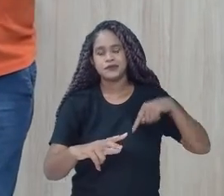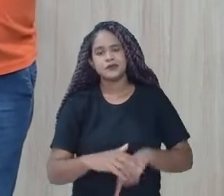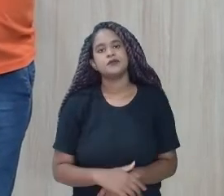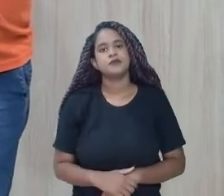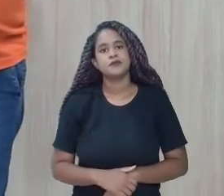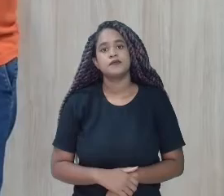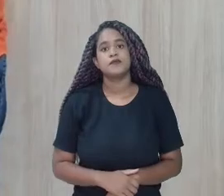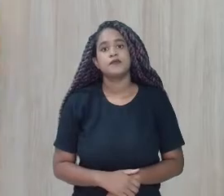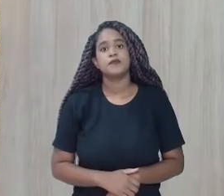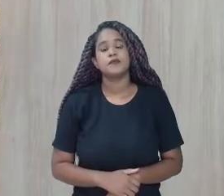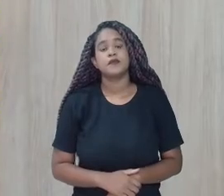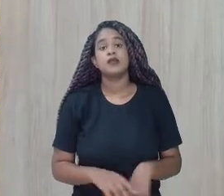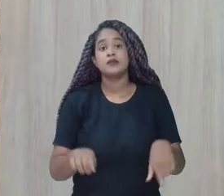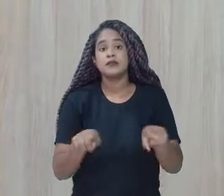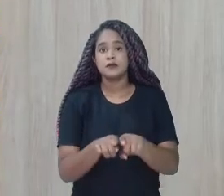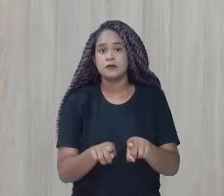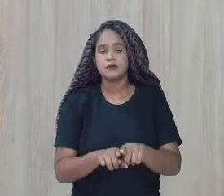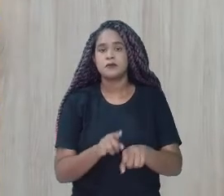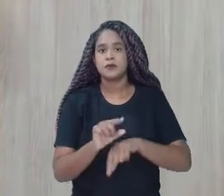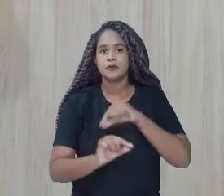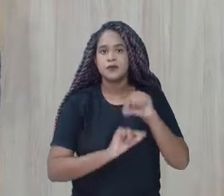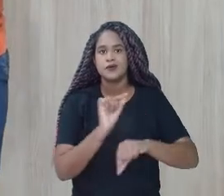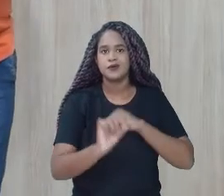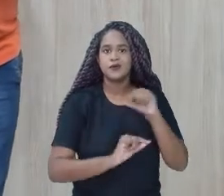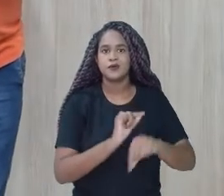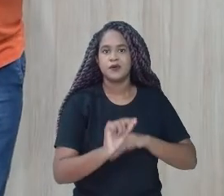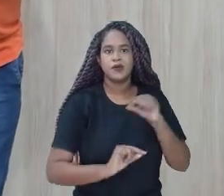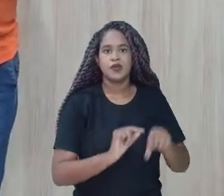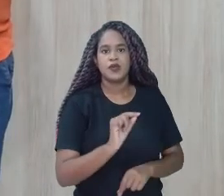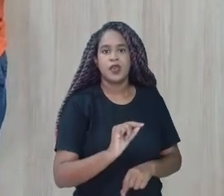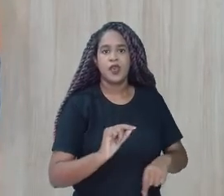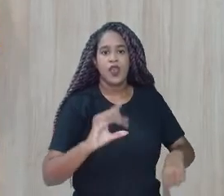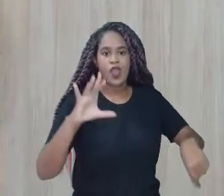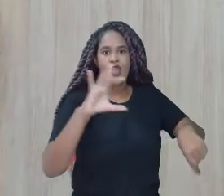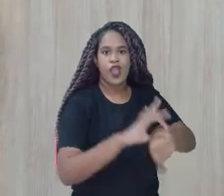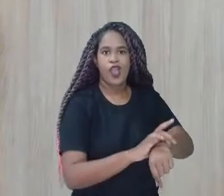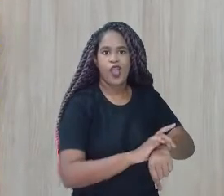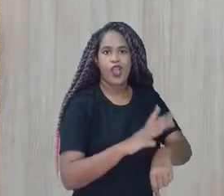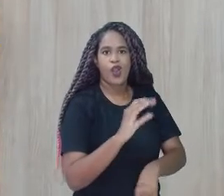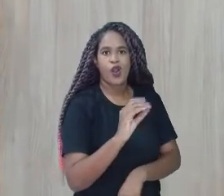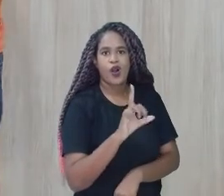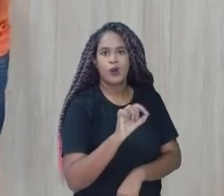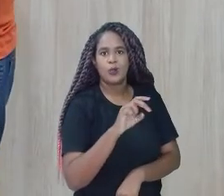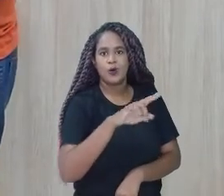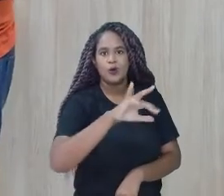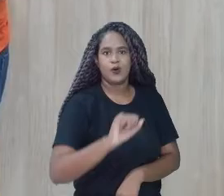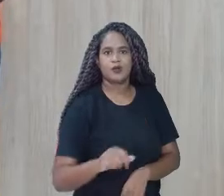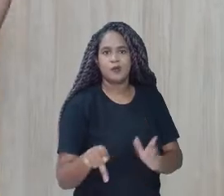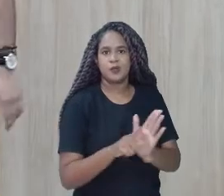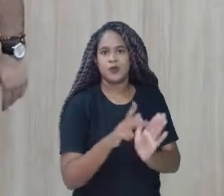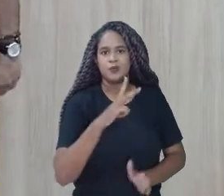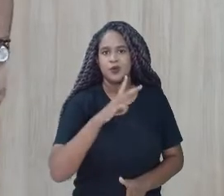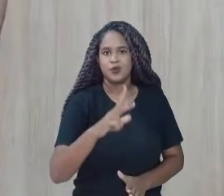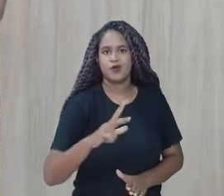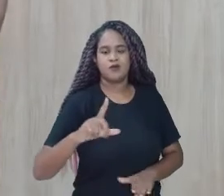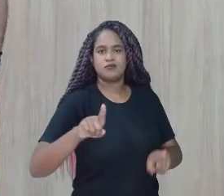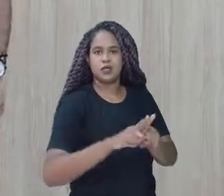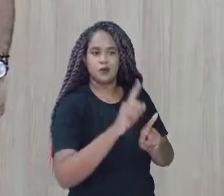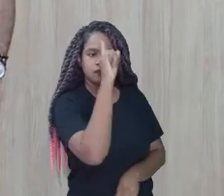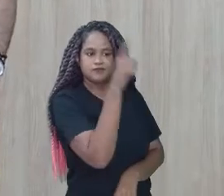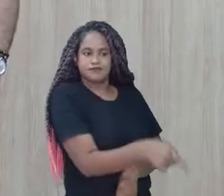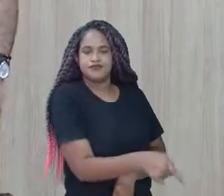Portugal e, por tabela, das colônias portuguesas, né, que existiam, né, nesse período,